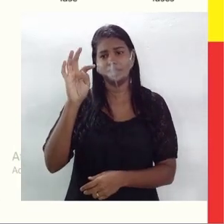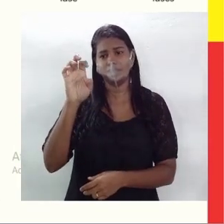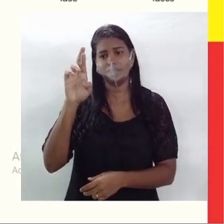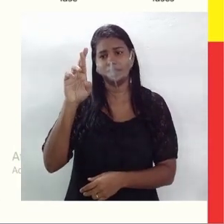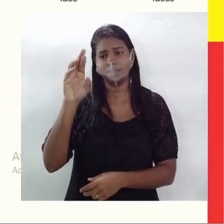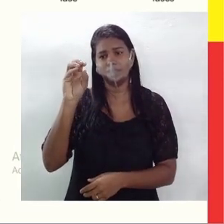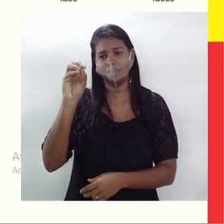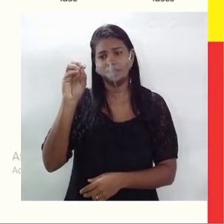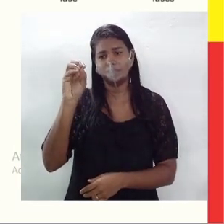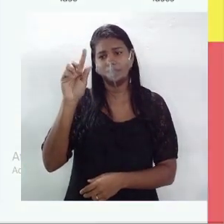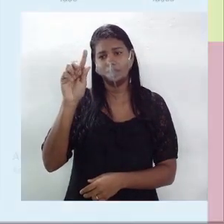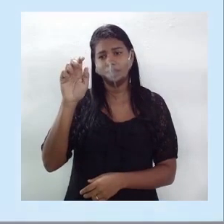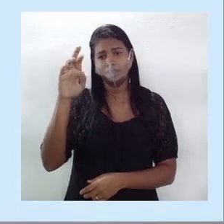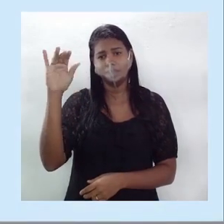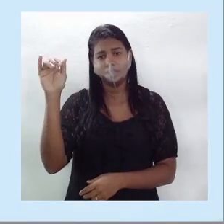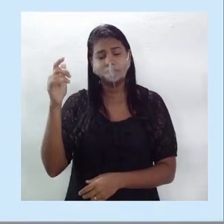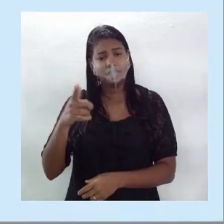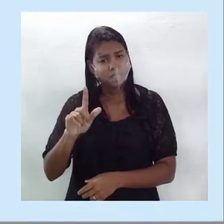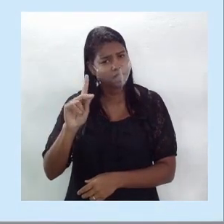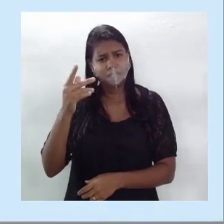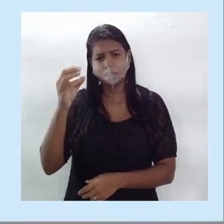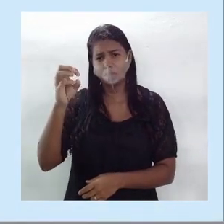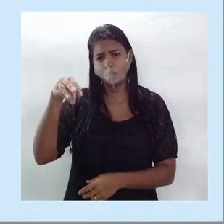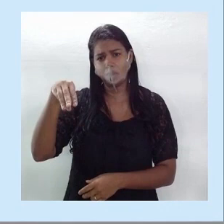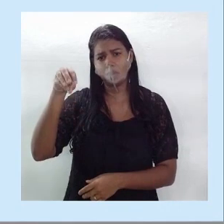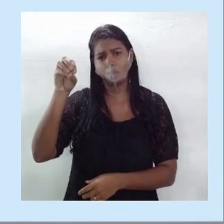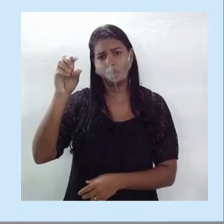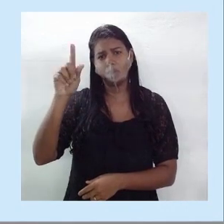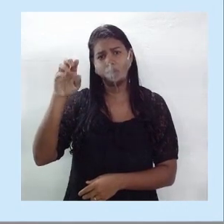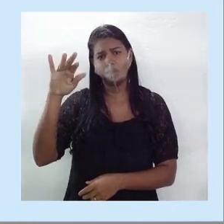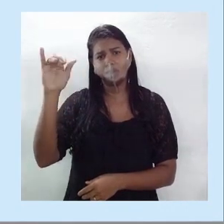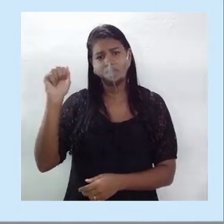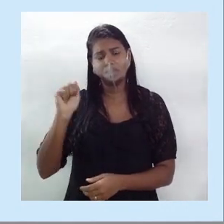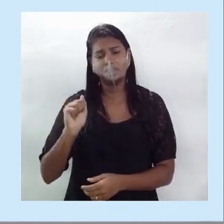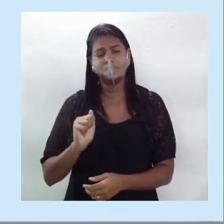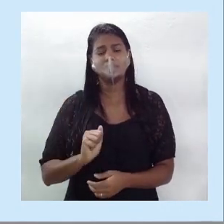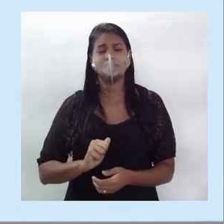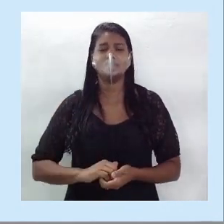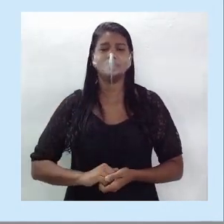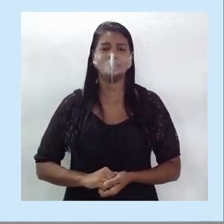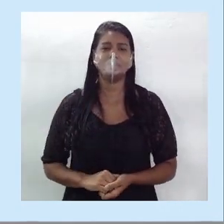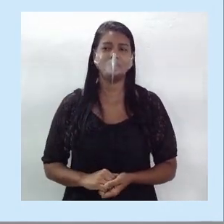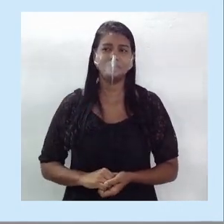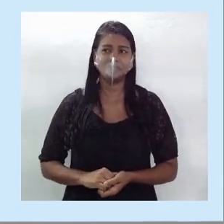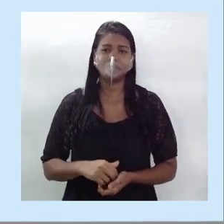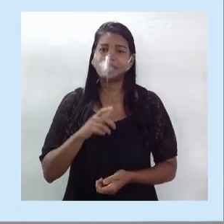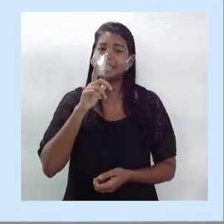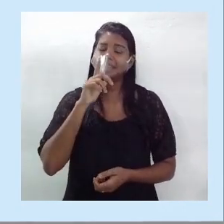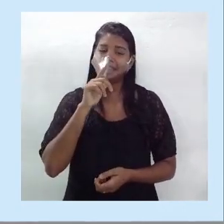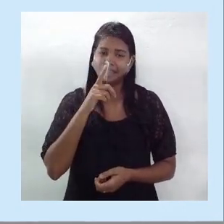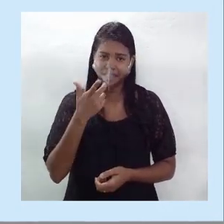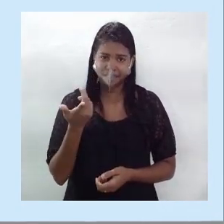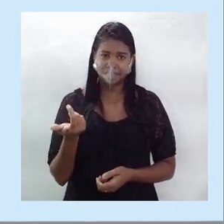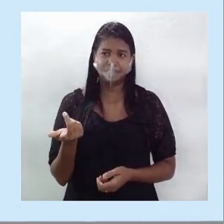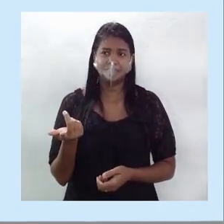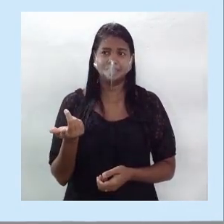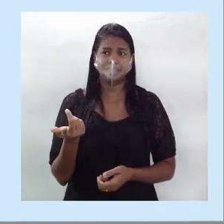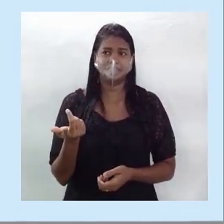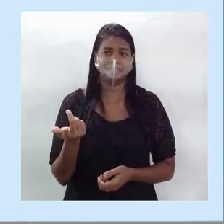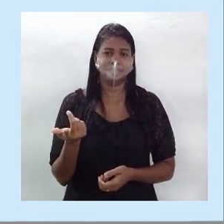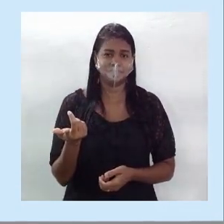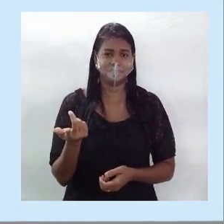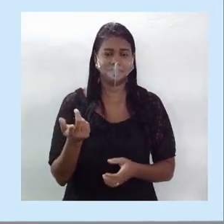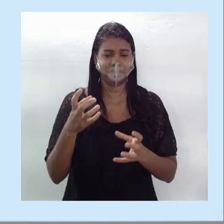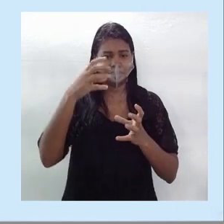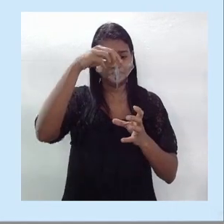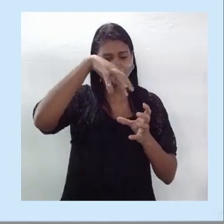heterogêneas e não homogêneas. A única substância que é homogênea é a água mineral e o ar contido